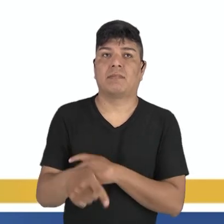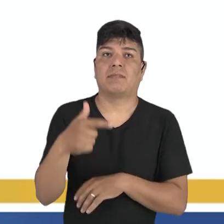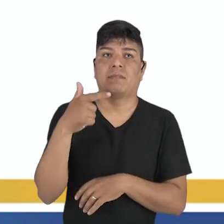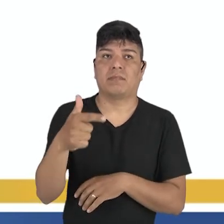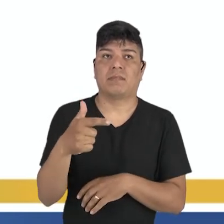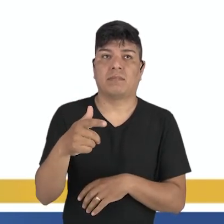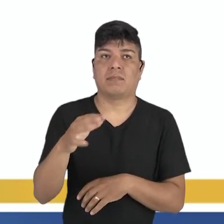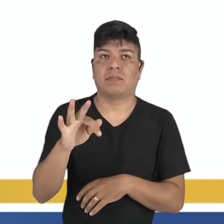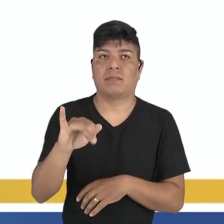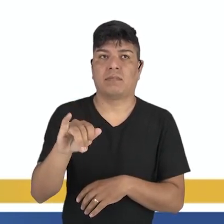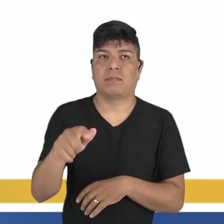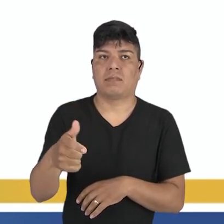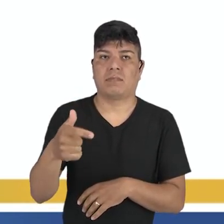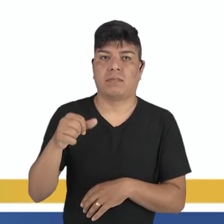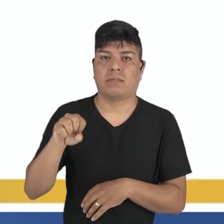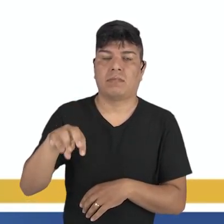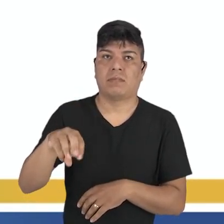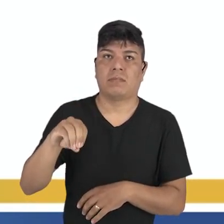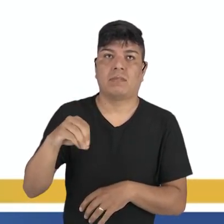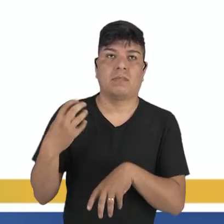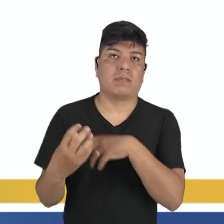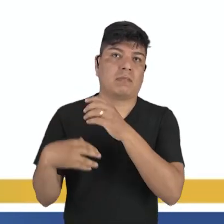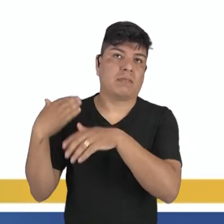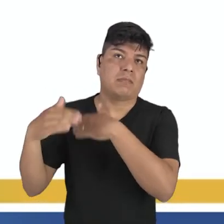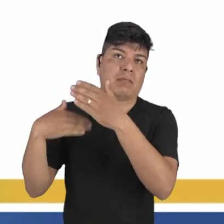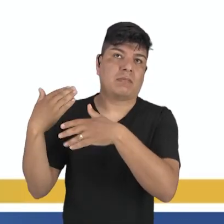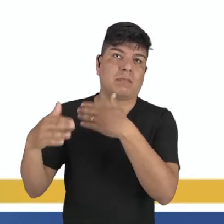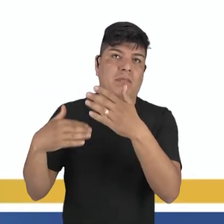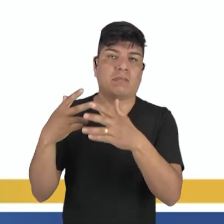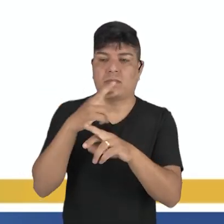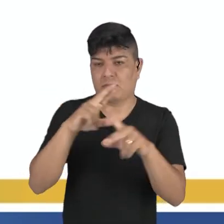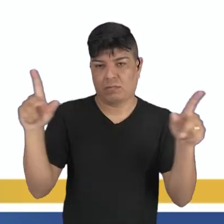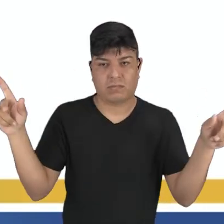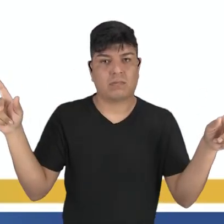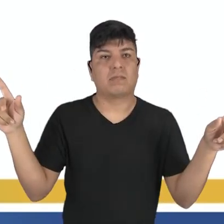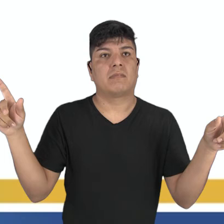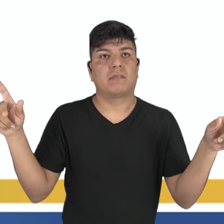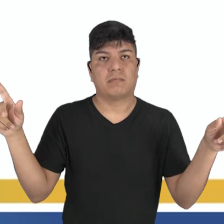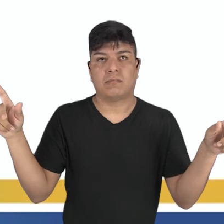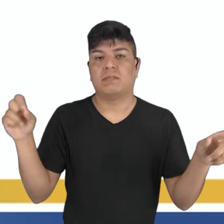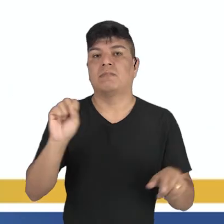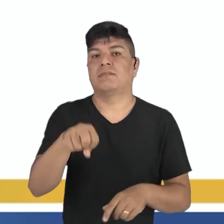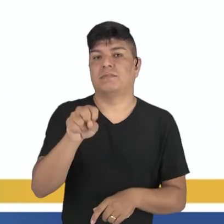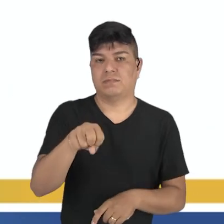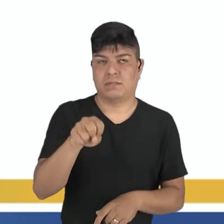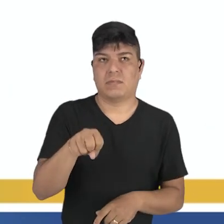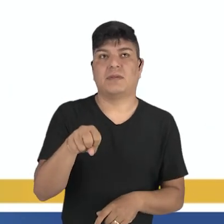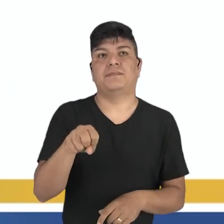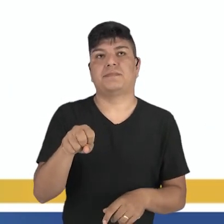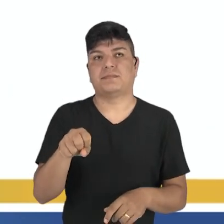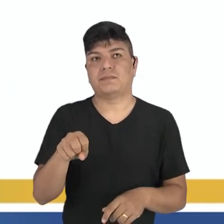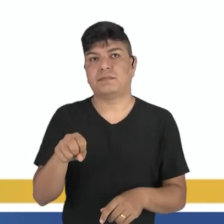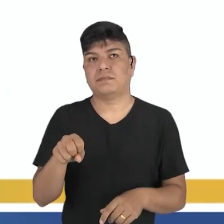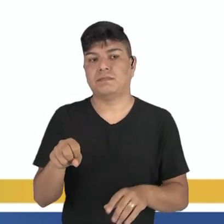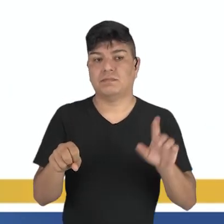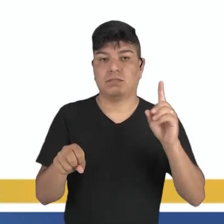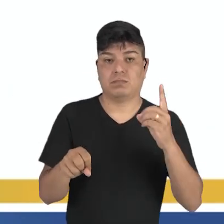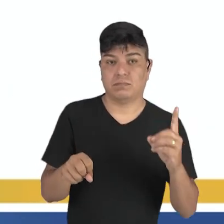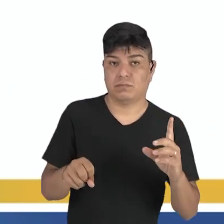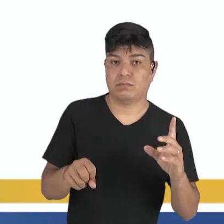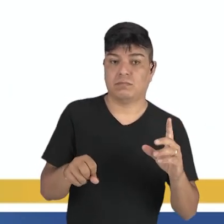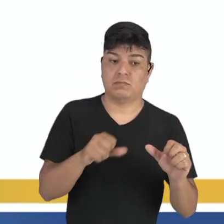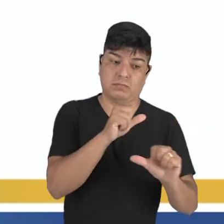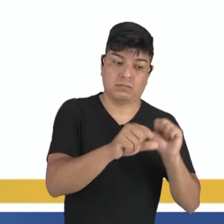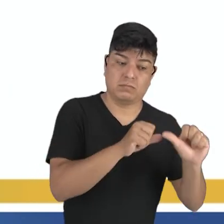O fixismo e o evolucionismo são correntes antagônicas, ou seja, correntes opostas? Sim, né? Uma corrente fala que os seres vivos